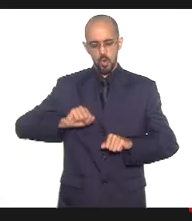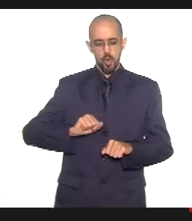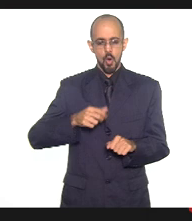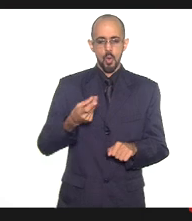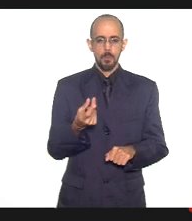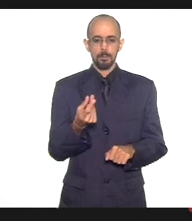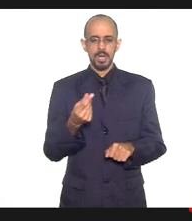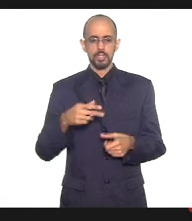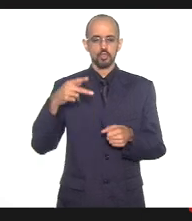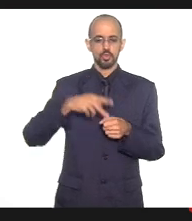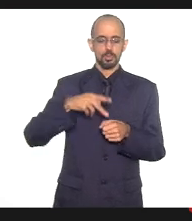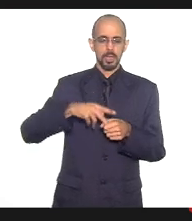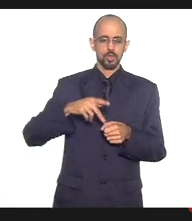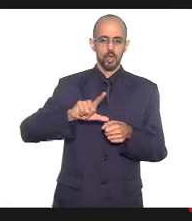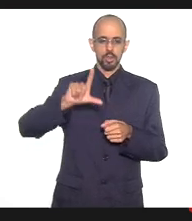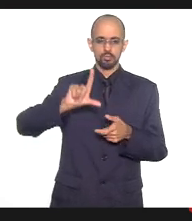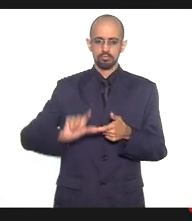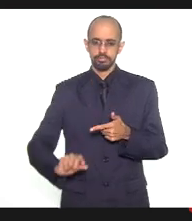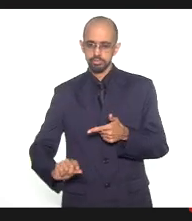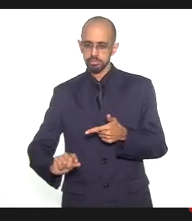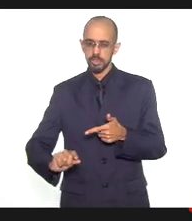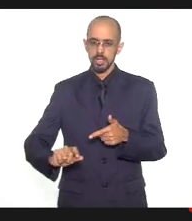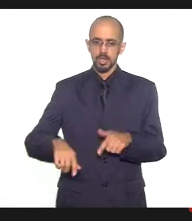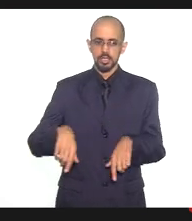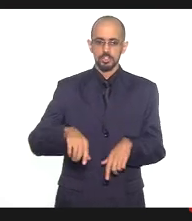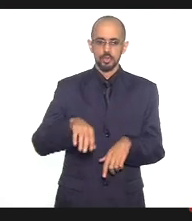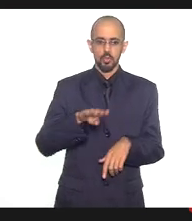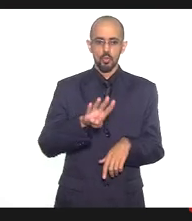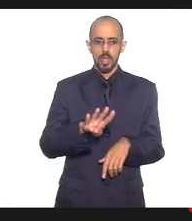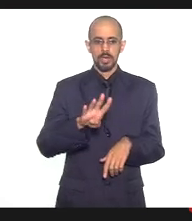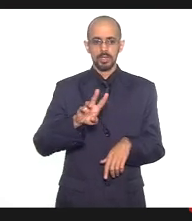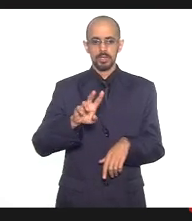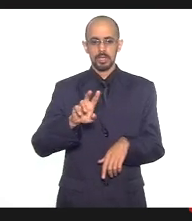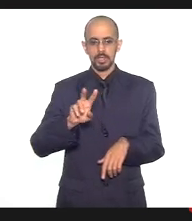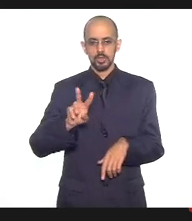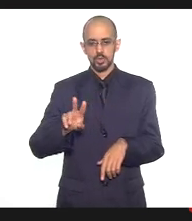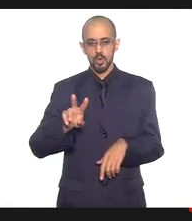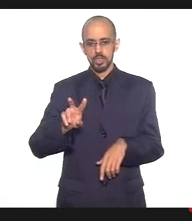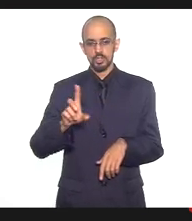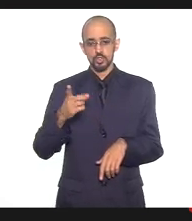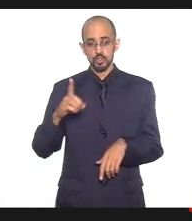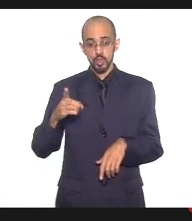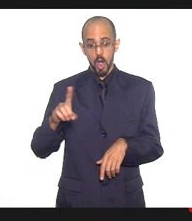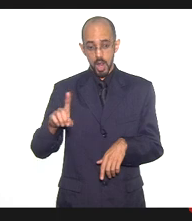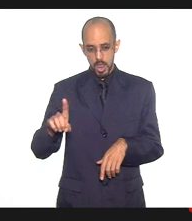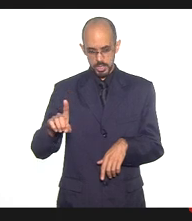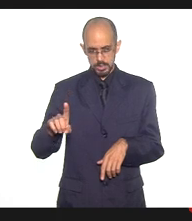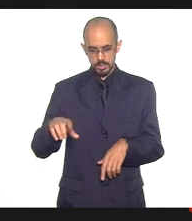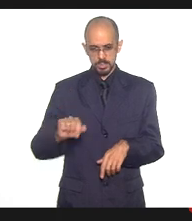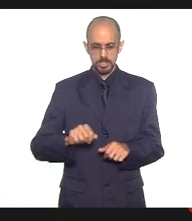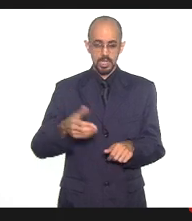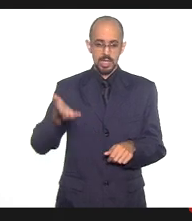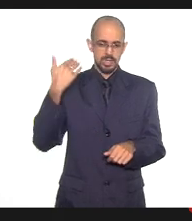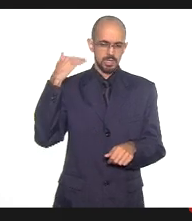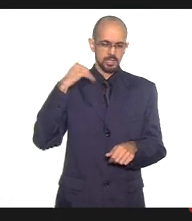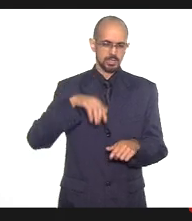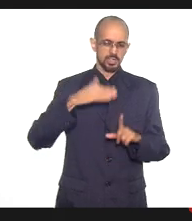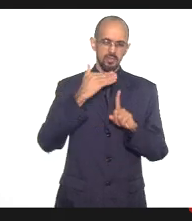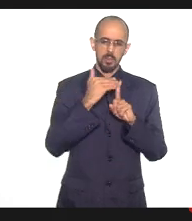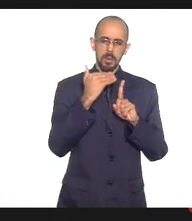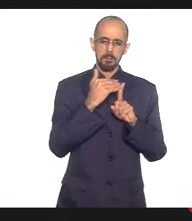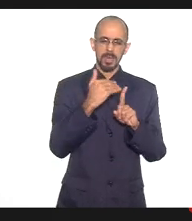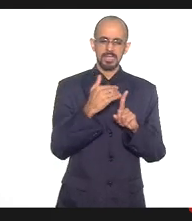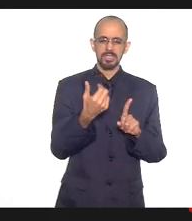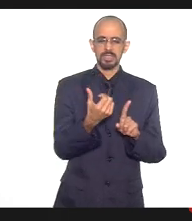petróleo ele caiu para um valor médio de 42 dólares por barril, comparado com o valor médio de 65 dólares